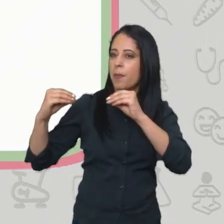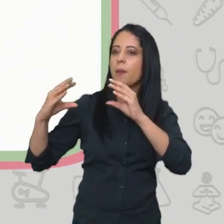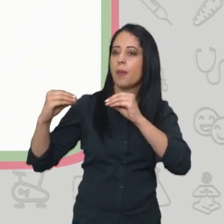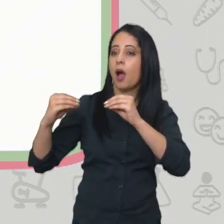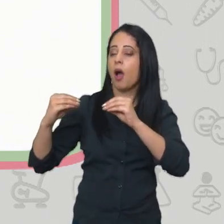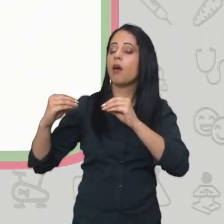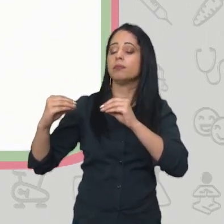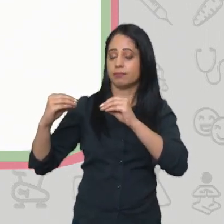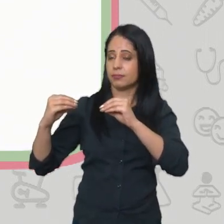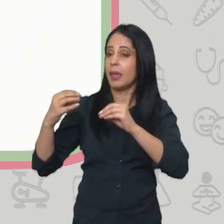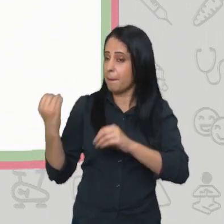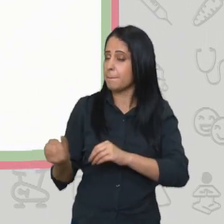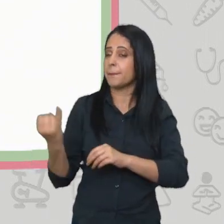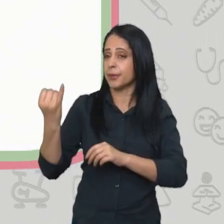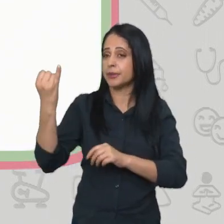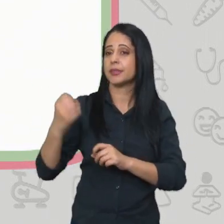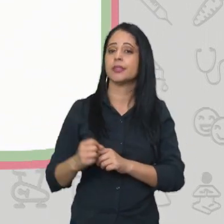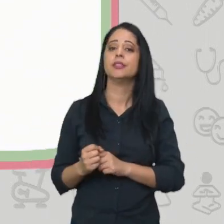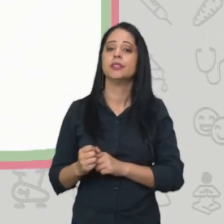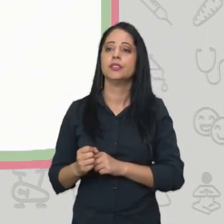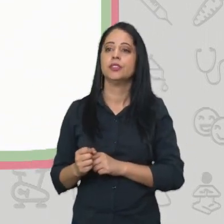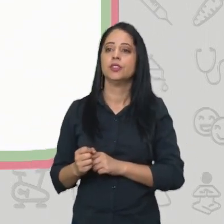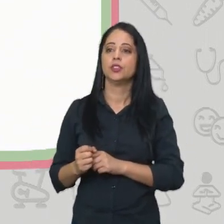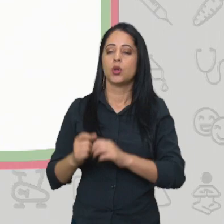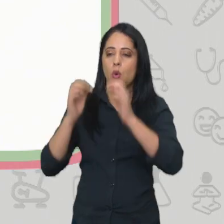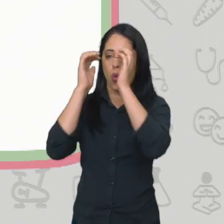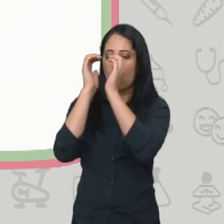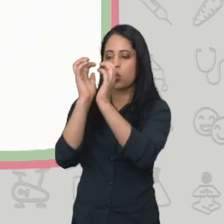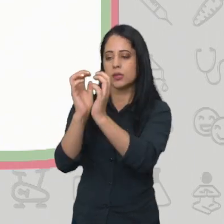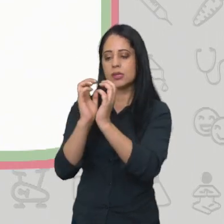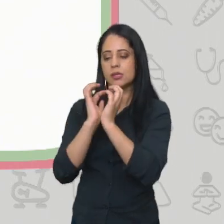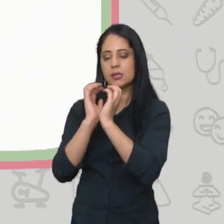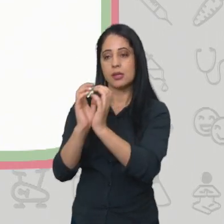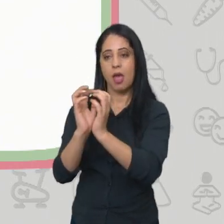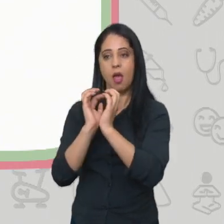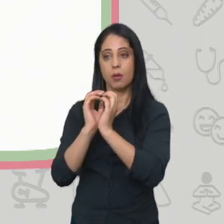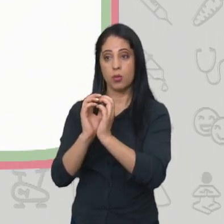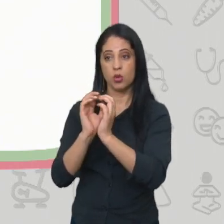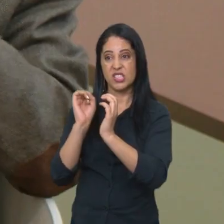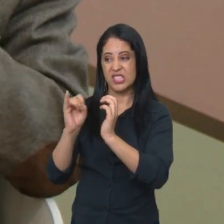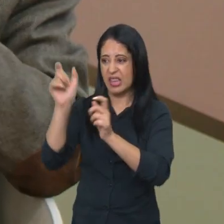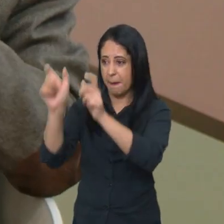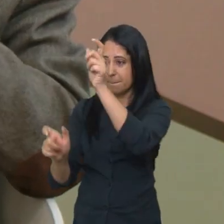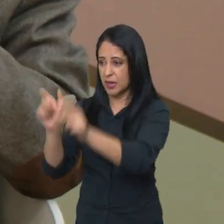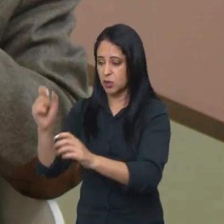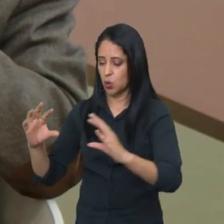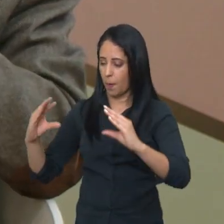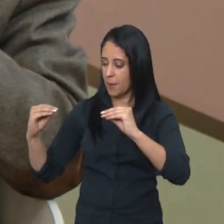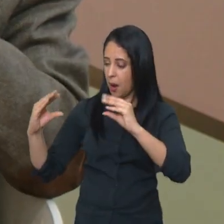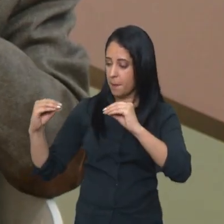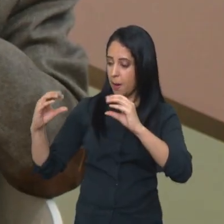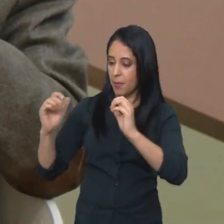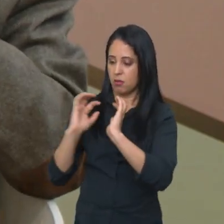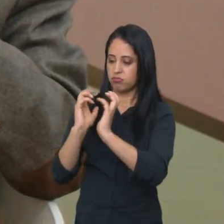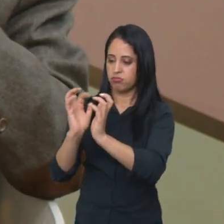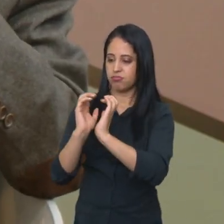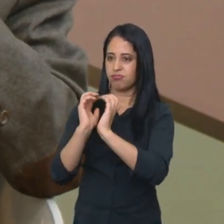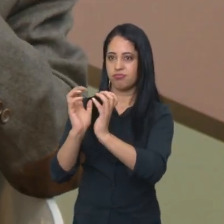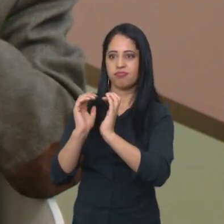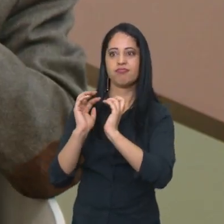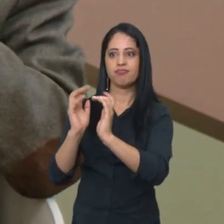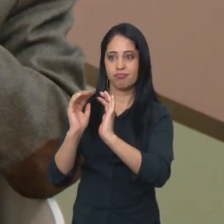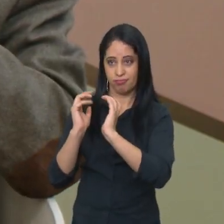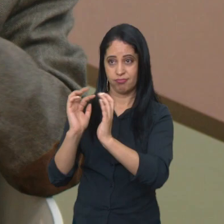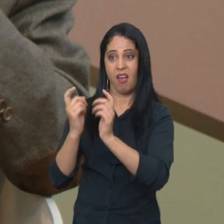amor de Deus, o ouvido. O cérebro se alimenta de estímulo. E a afetividade, a